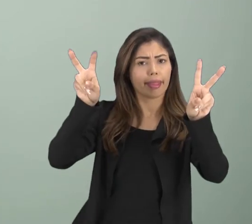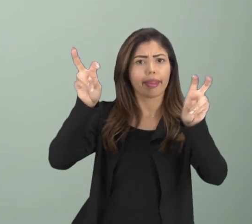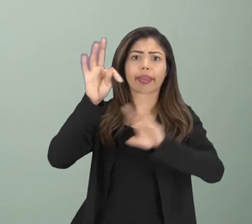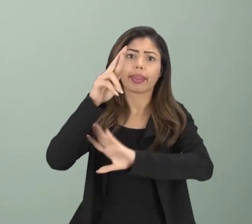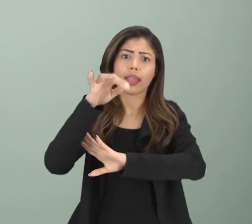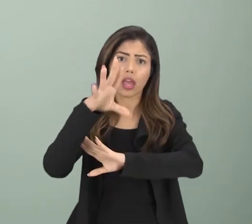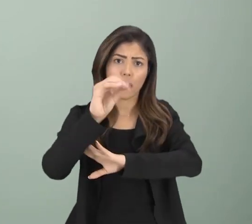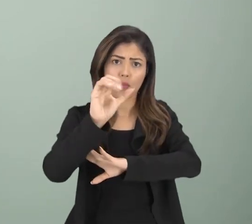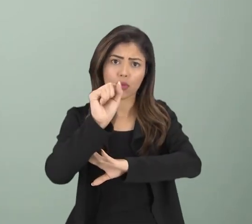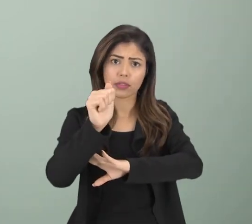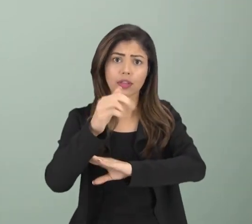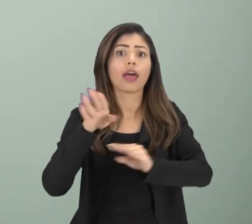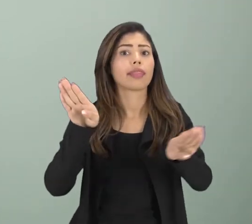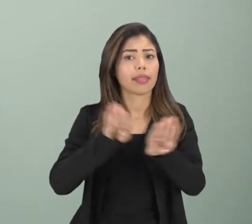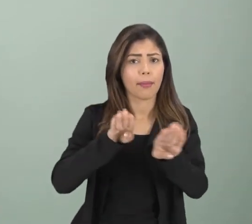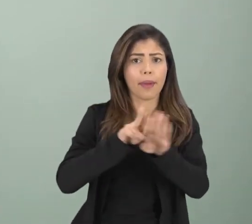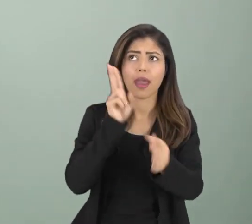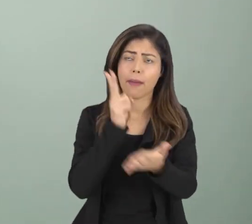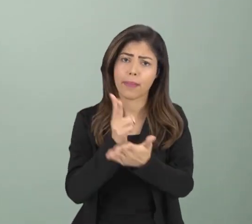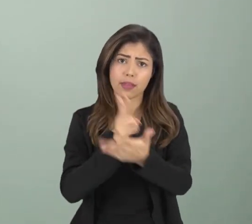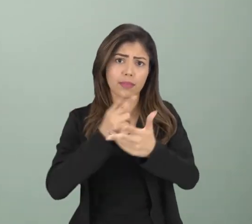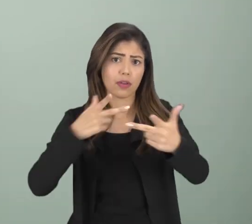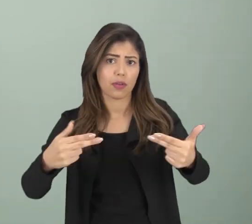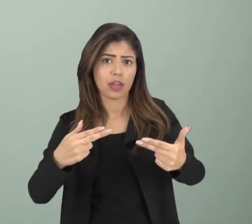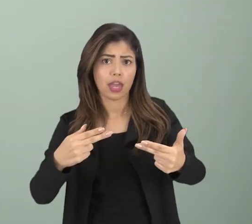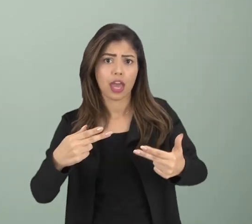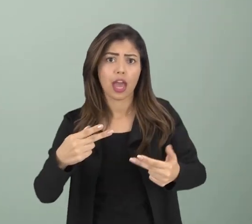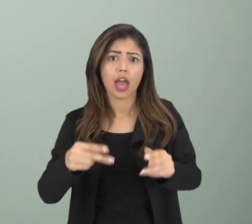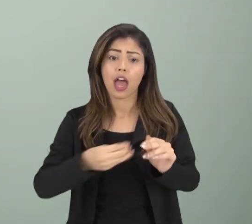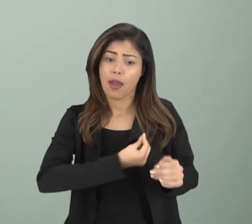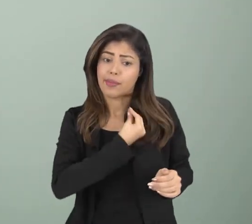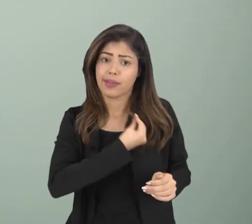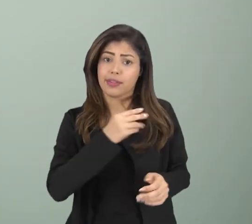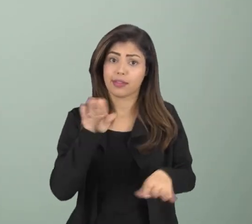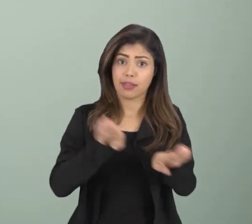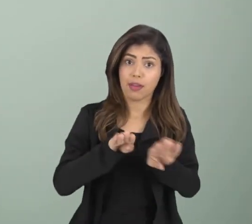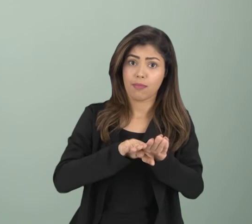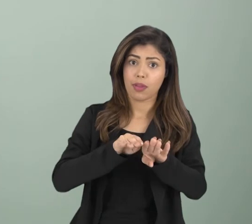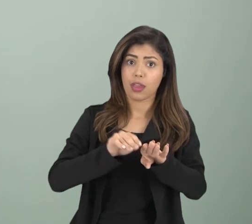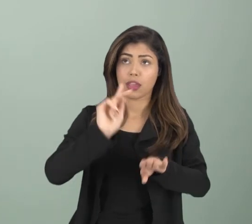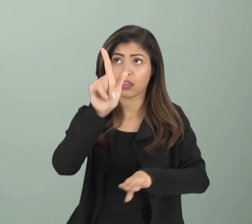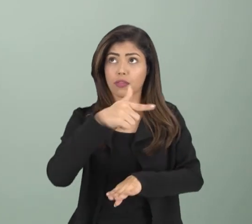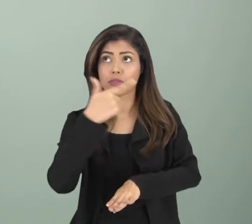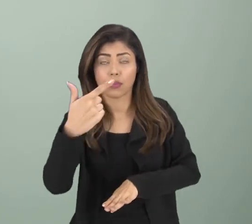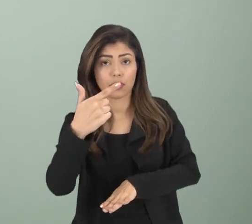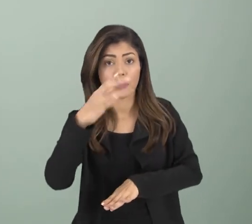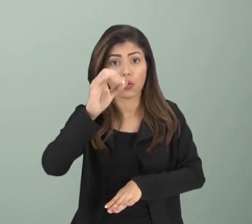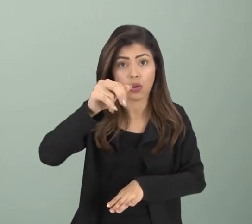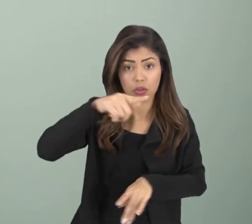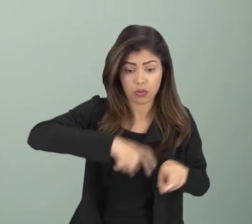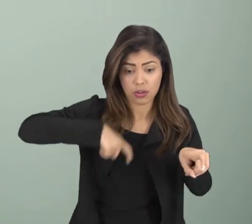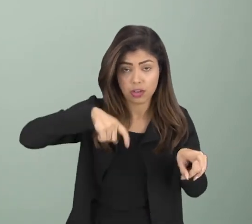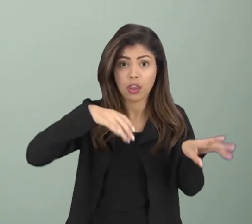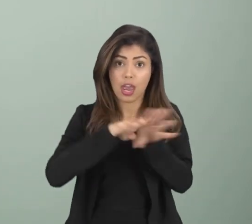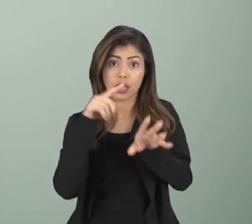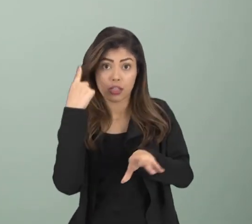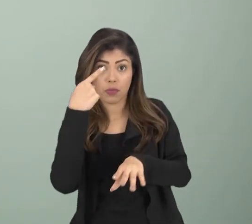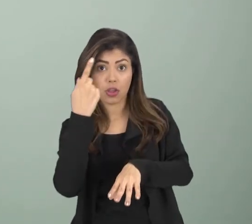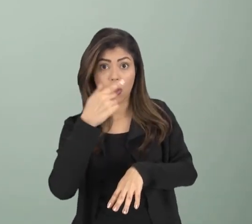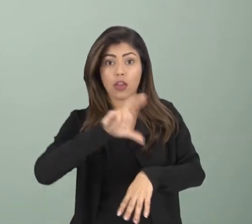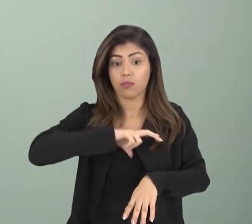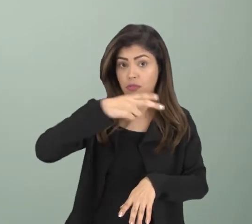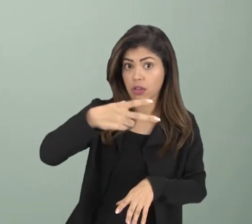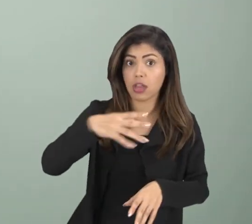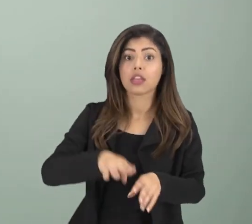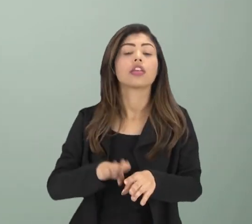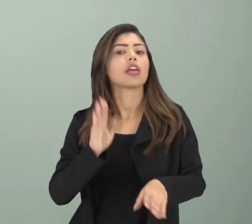mesma forma que também mencionava a presença dos colonizadores, portugueses, espanhóis, anglo-saxões,